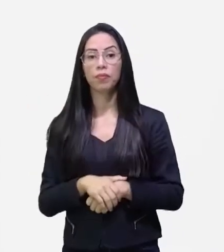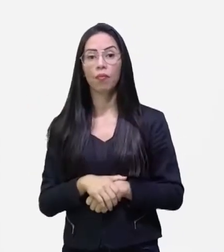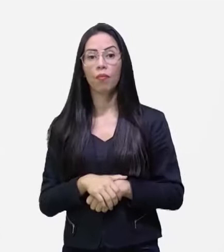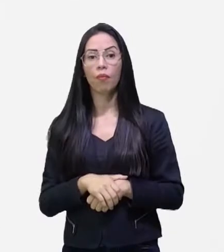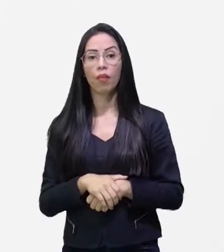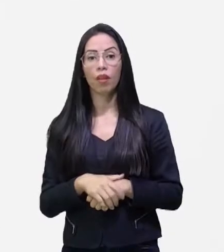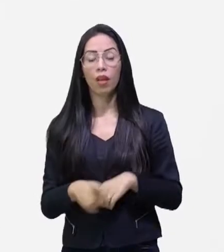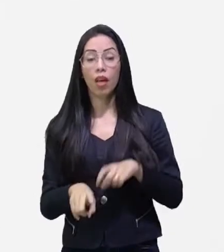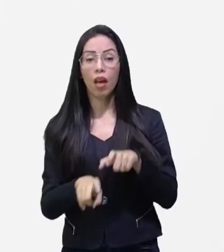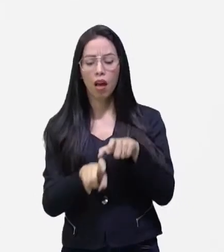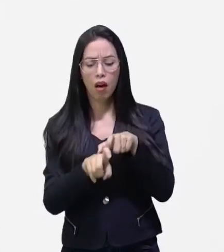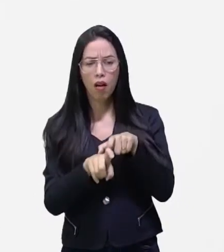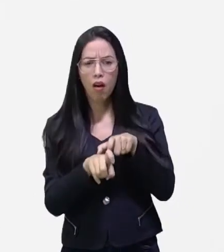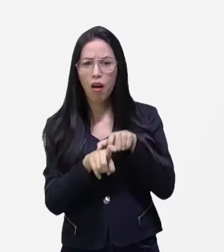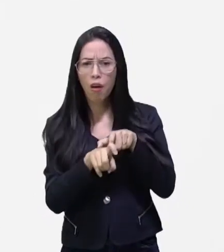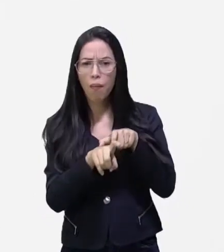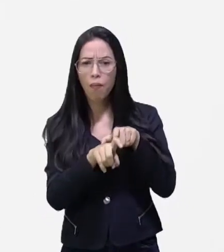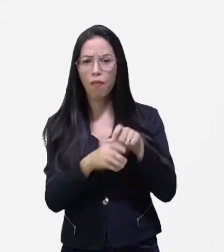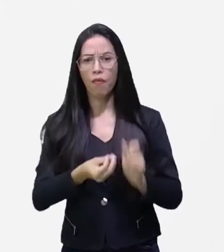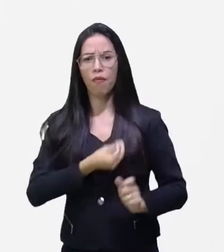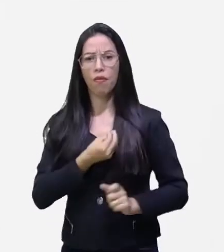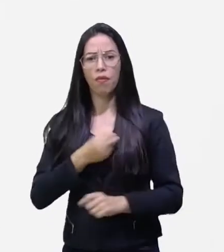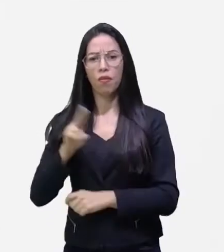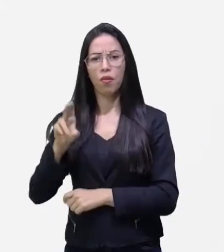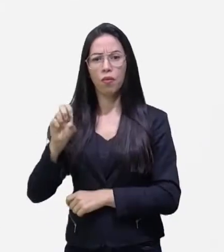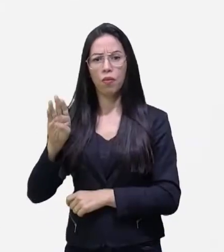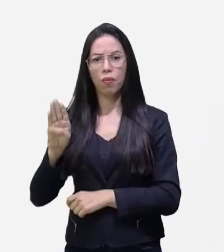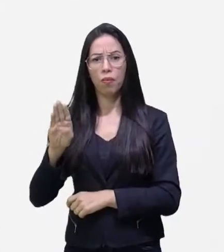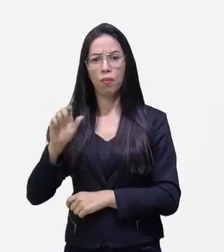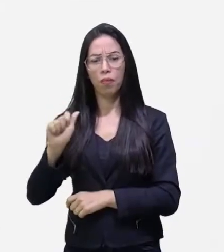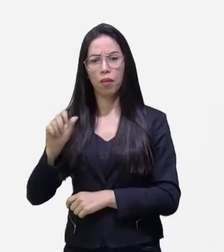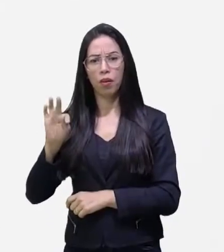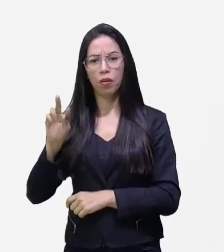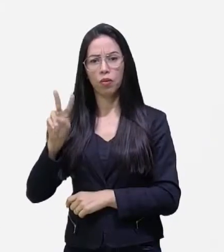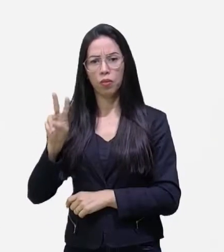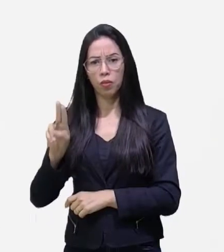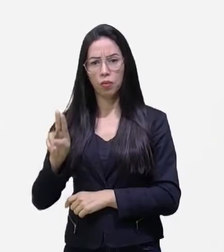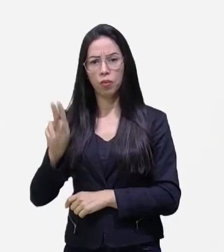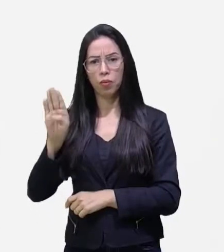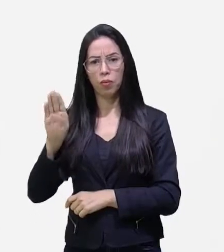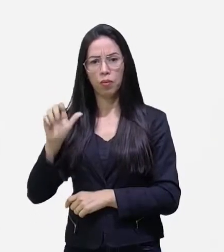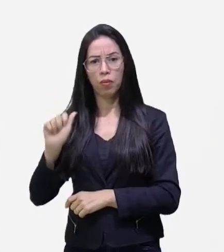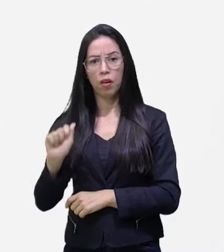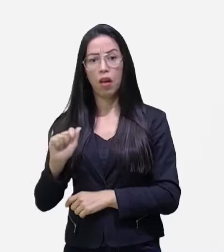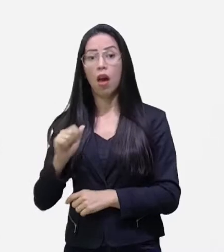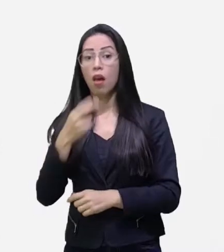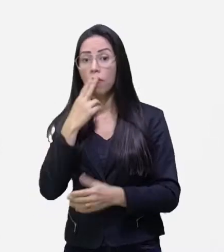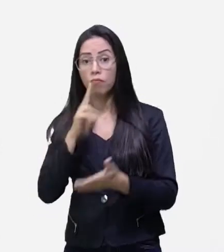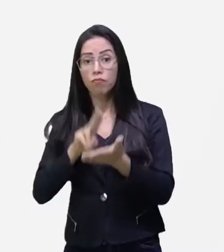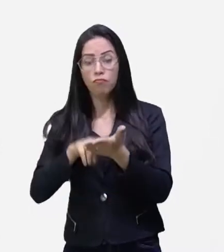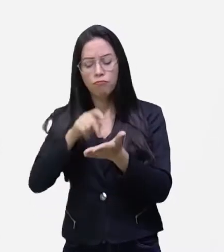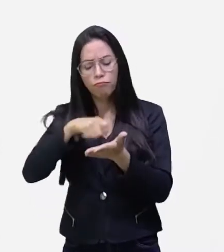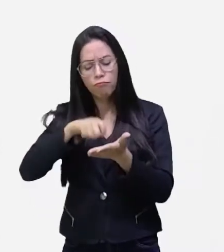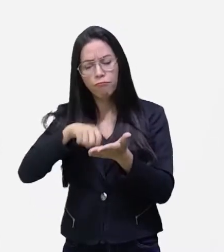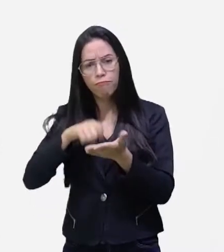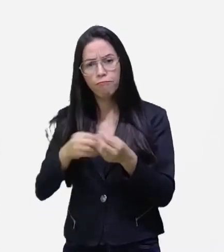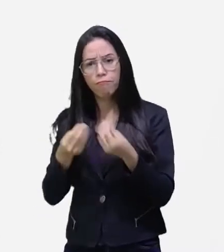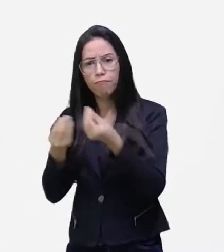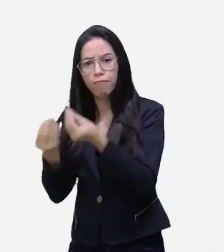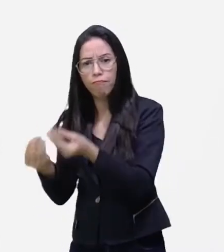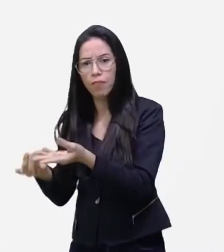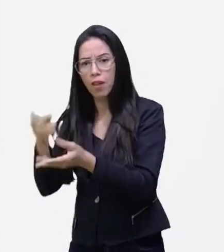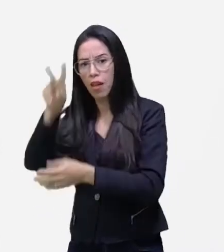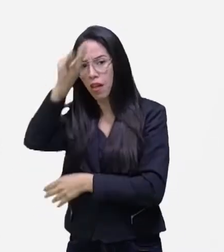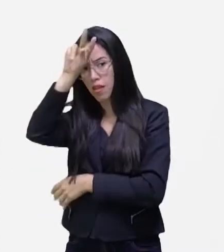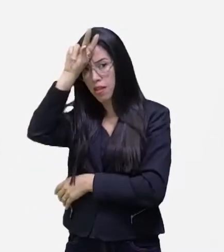Caramujo que mora em Ubatuba escreveu uma cartinha para Saúva. A Saúva respondeu com um desenho.